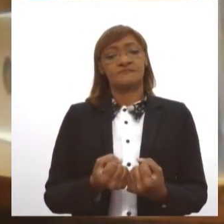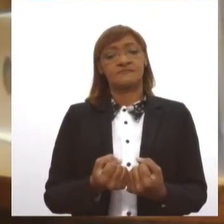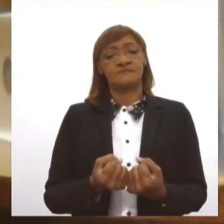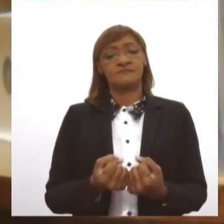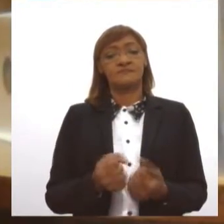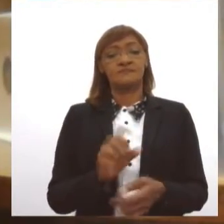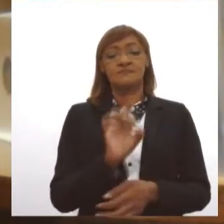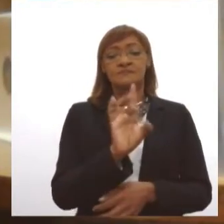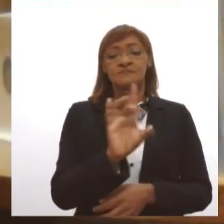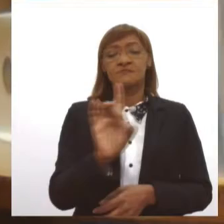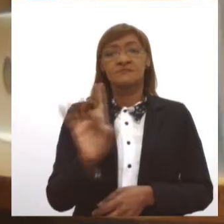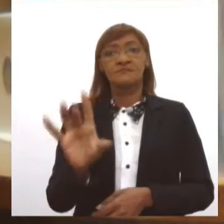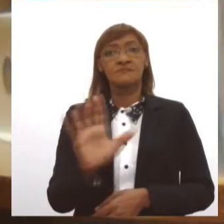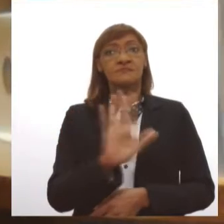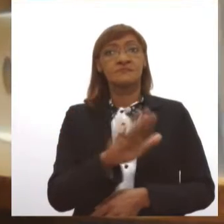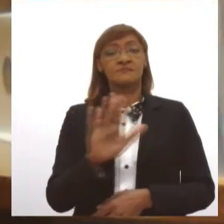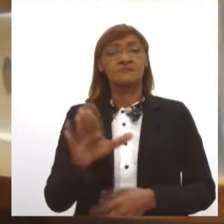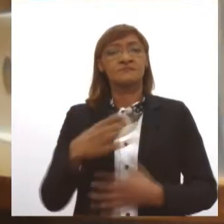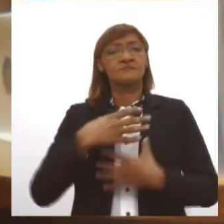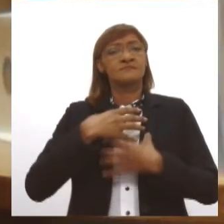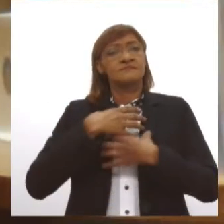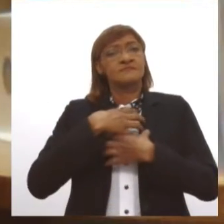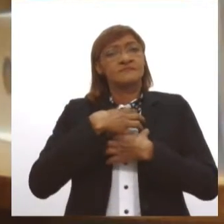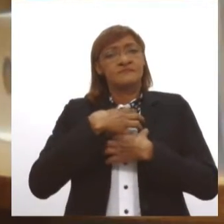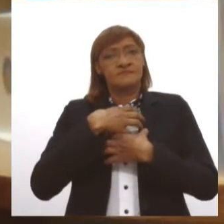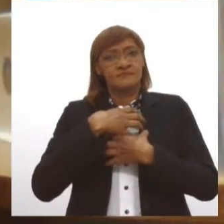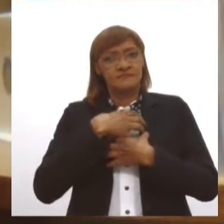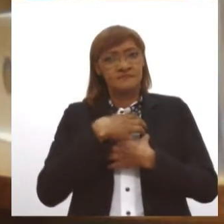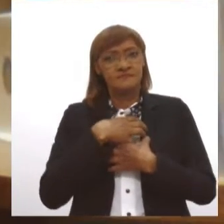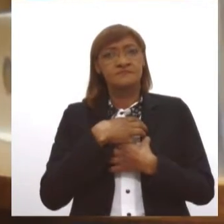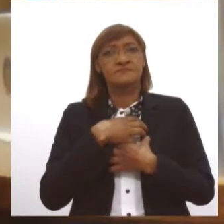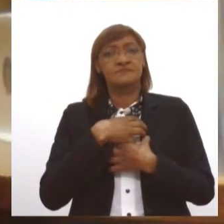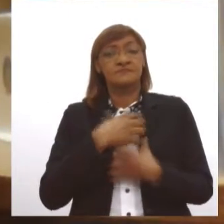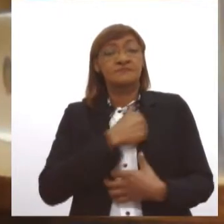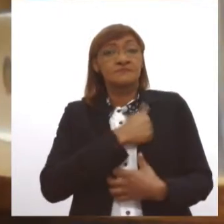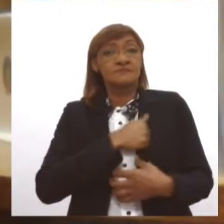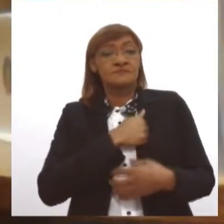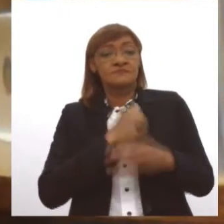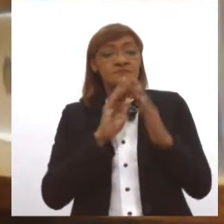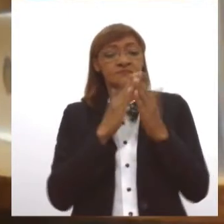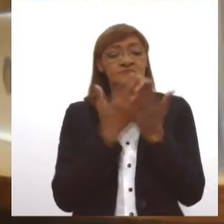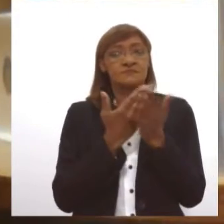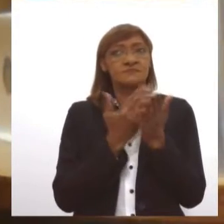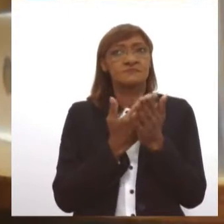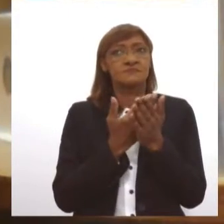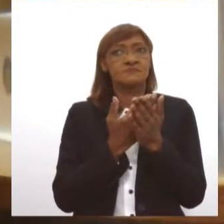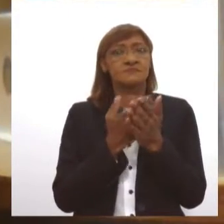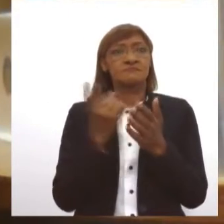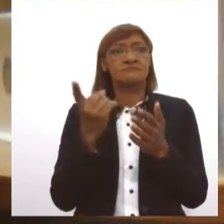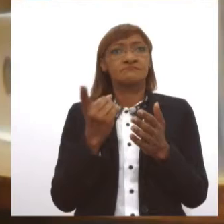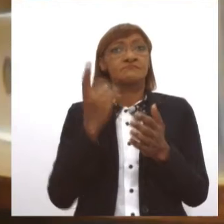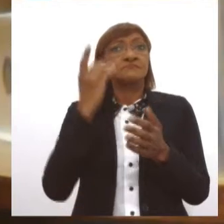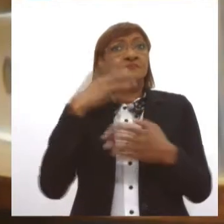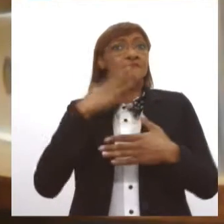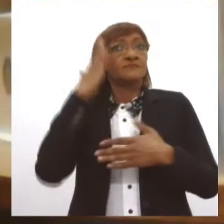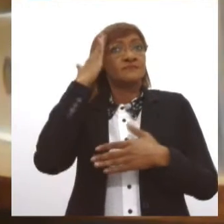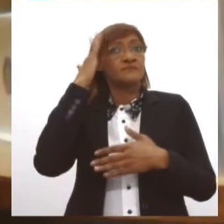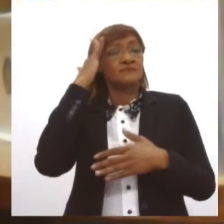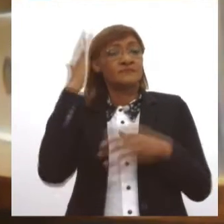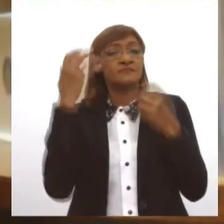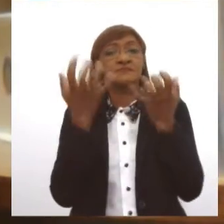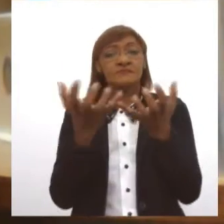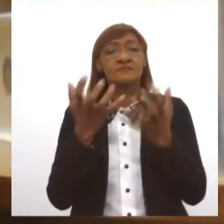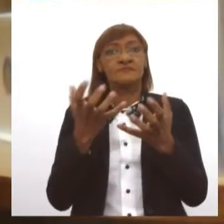quando se tiram falta da escola, eles vieram para a escola e sabiam que queriam se sentir melhor aqui dentro. Então, a